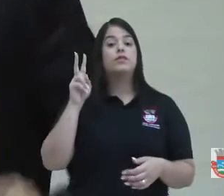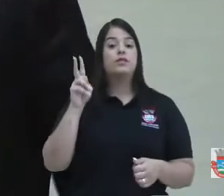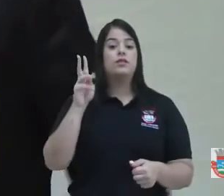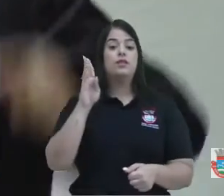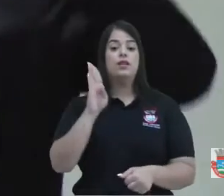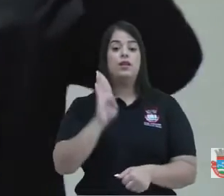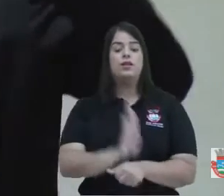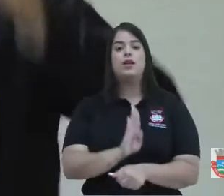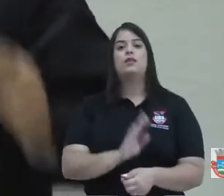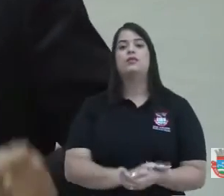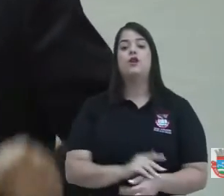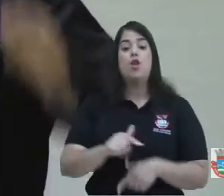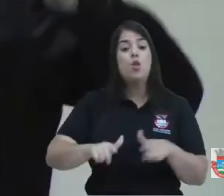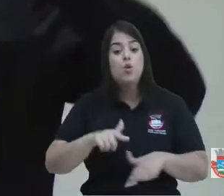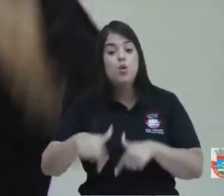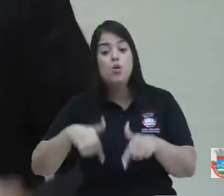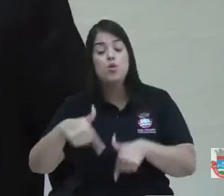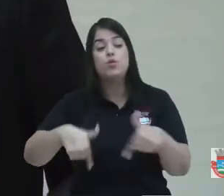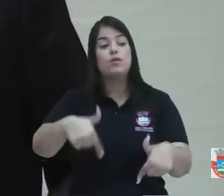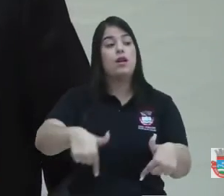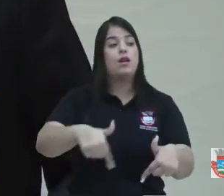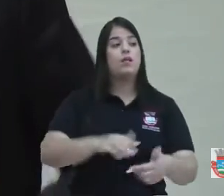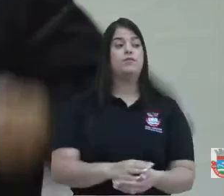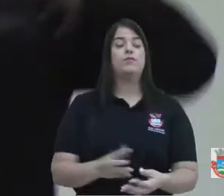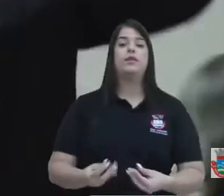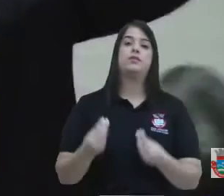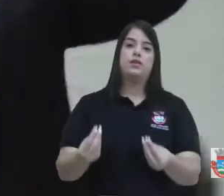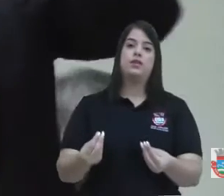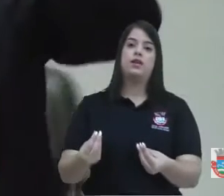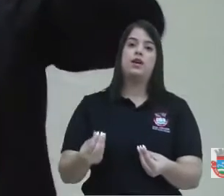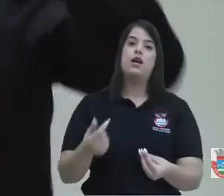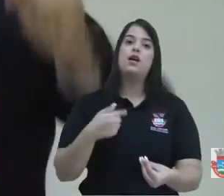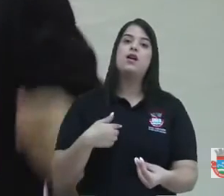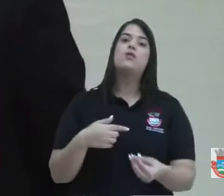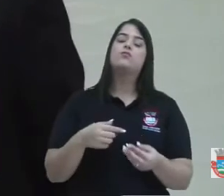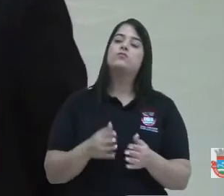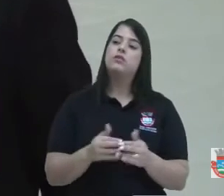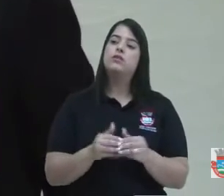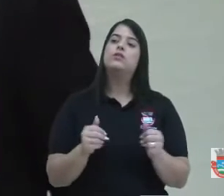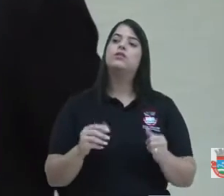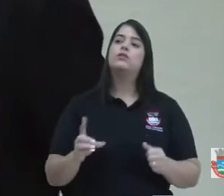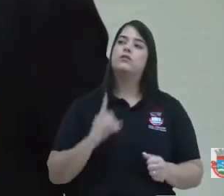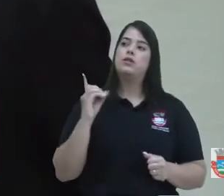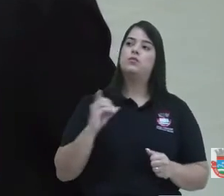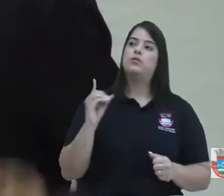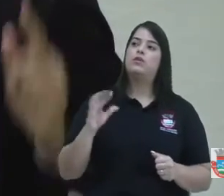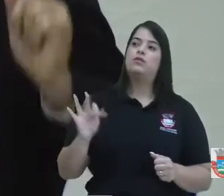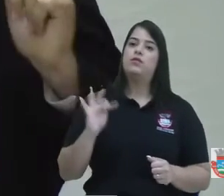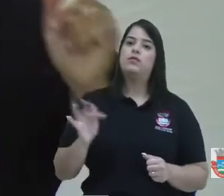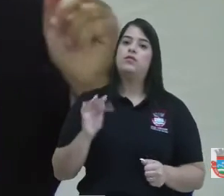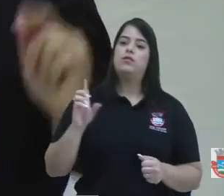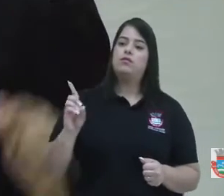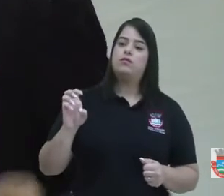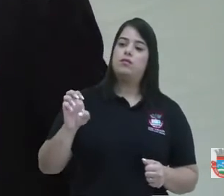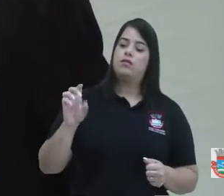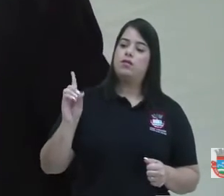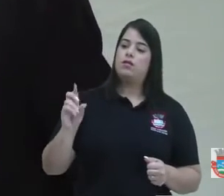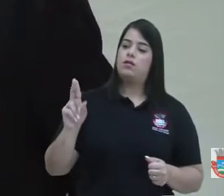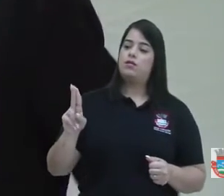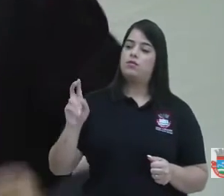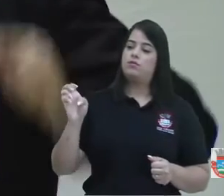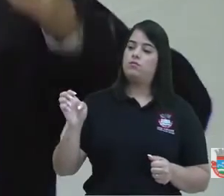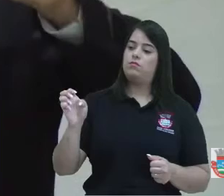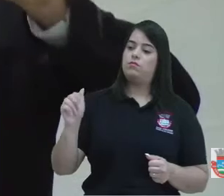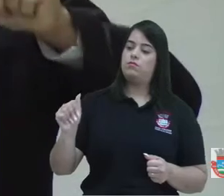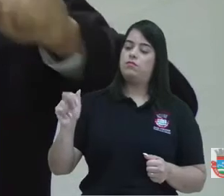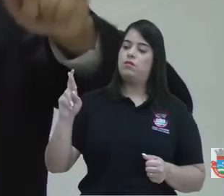vamos lutar para entregar através desse vereador e do deputado federal Eduardo da Fonte, entregar esses novos títulos de